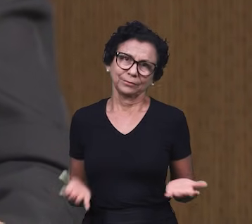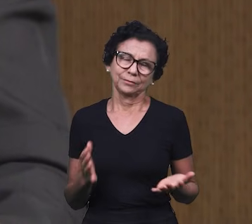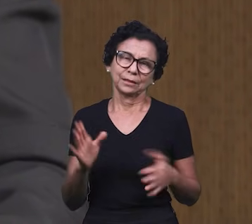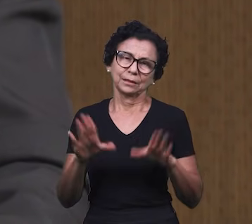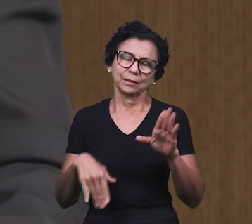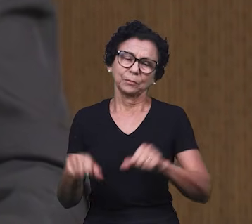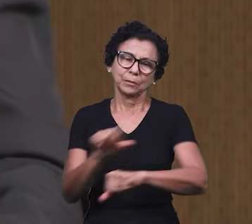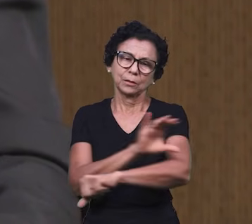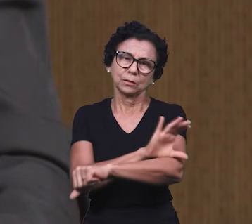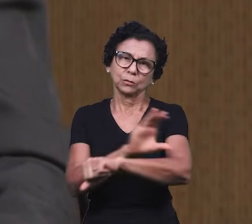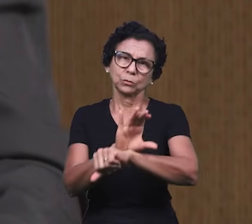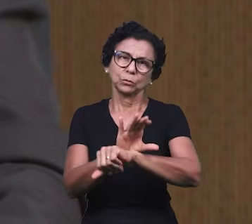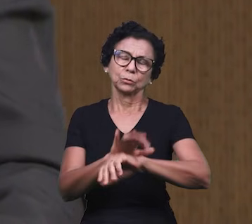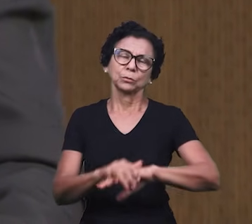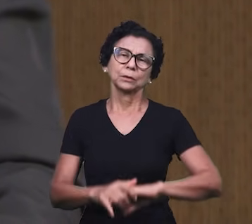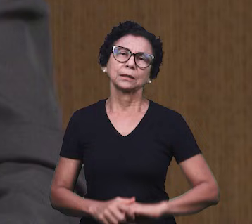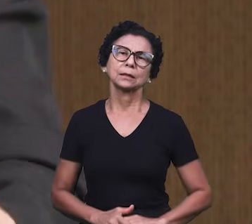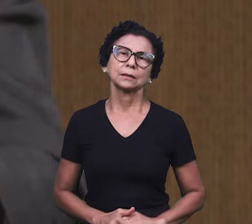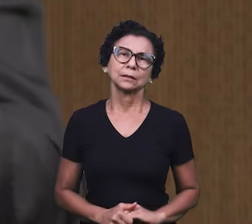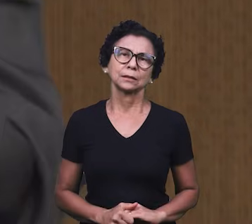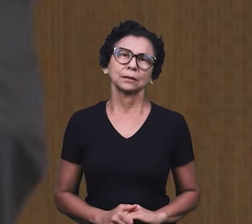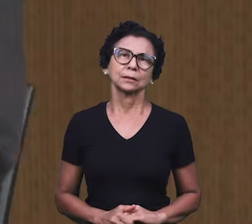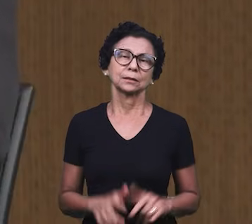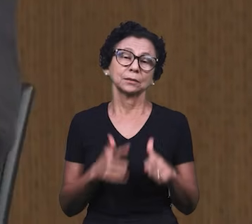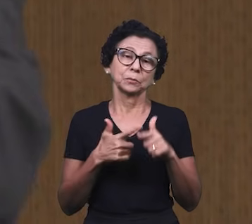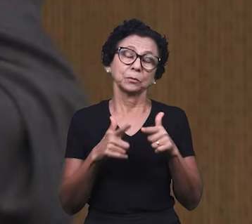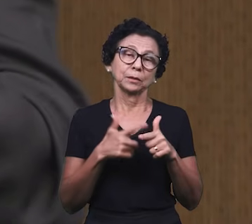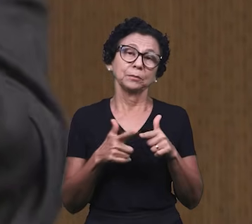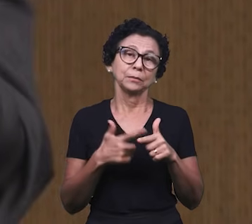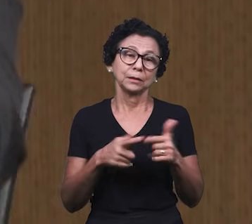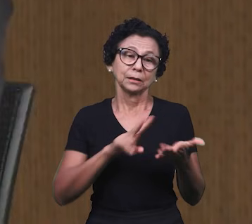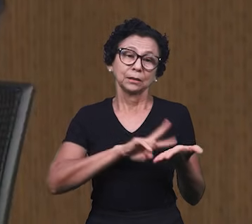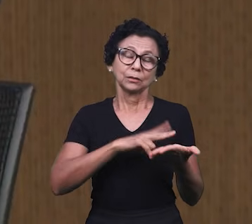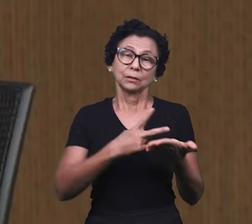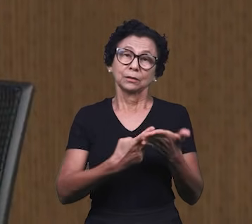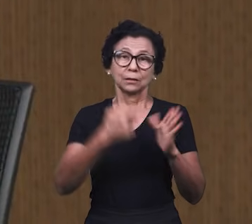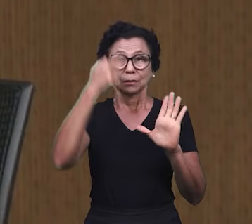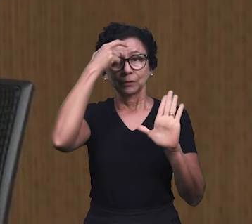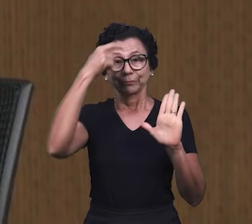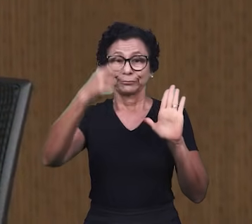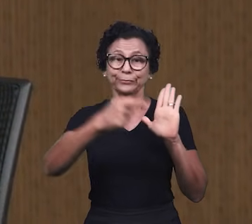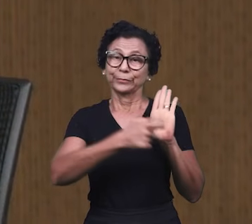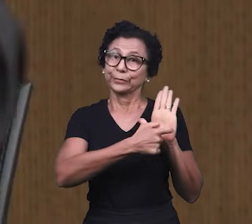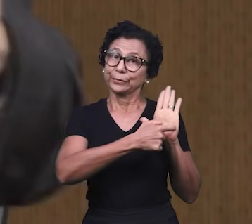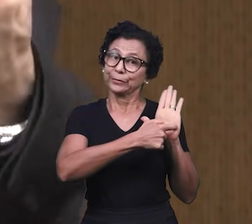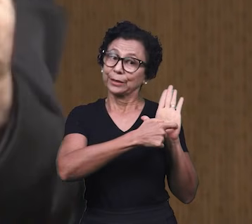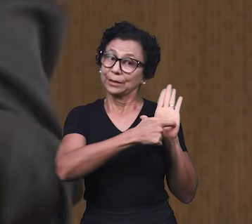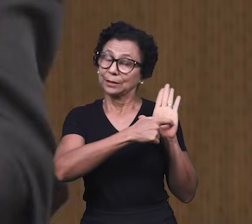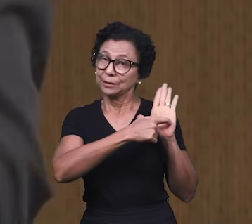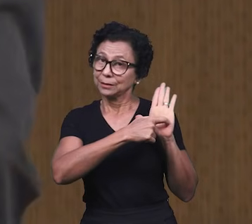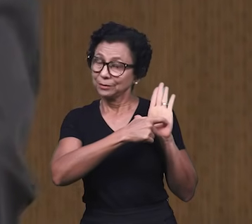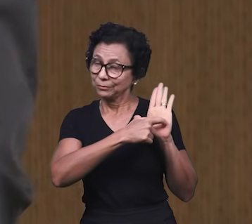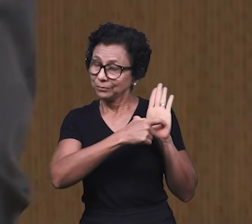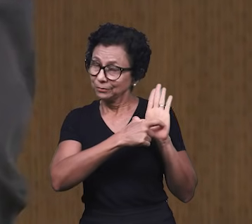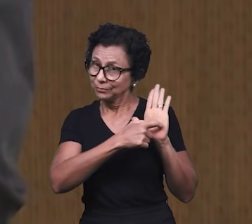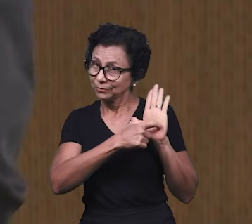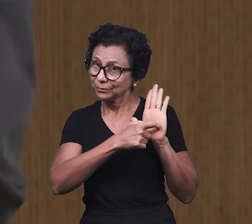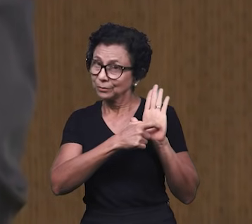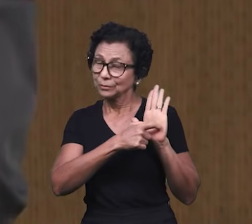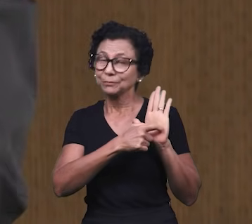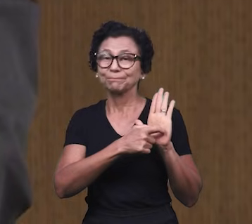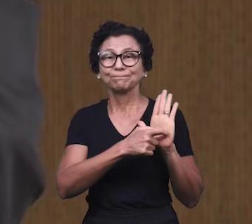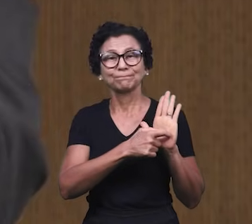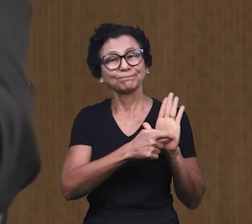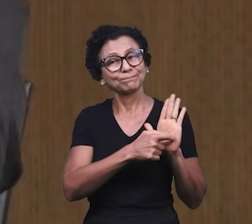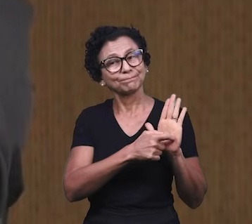esses probleminhas de tradução que a inteligência artificial, ela pega algo da cultura, ela pega algo do conhecido. Isso.